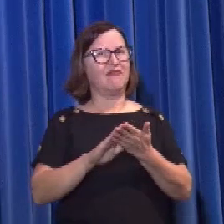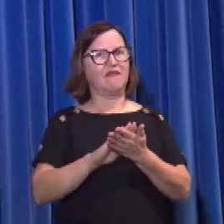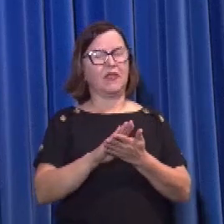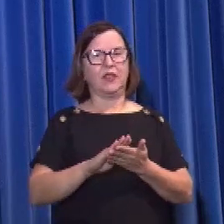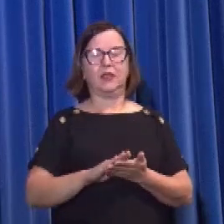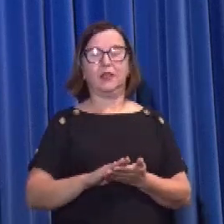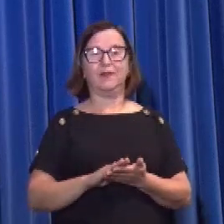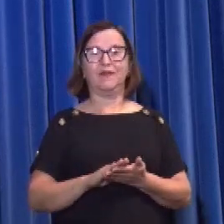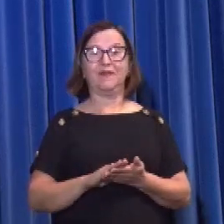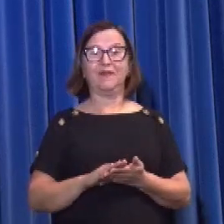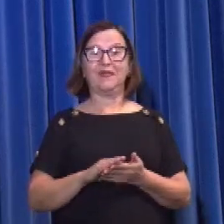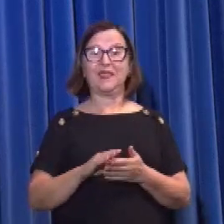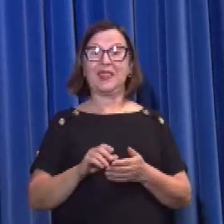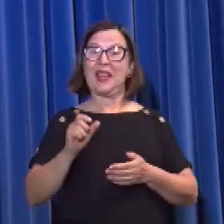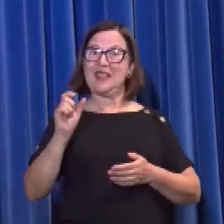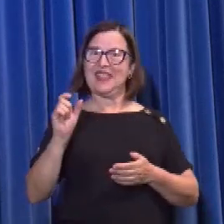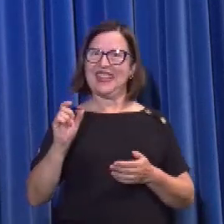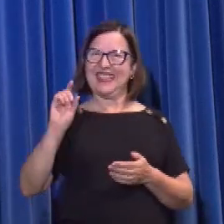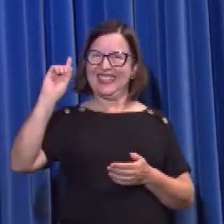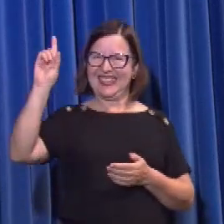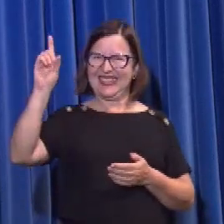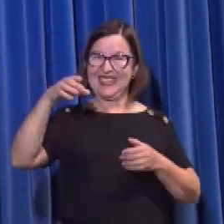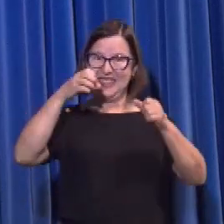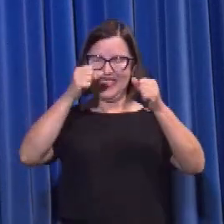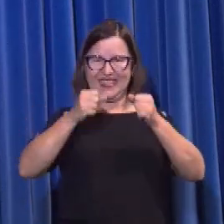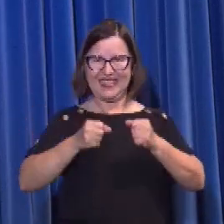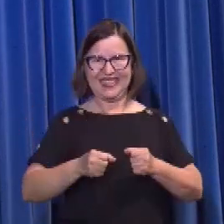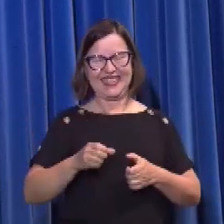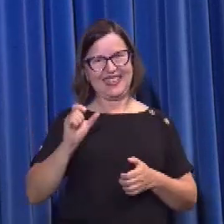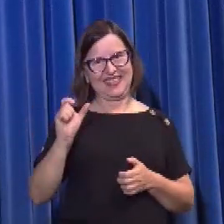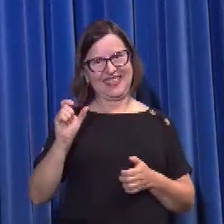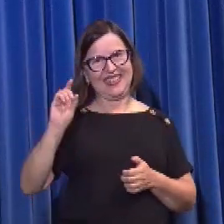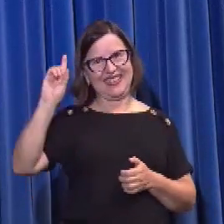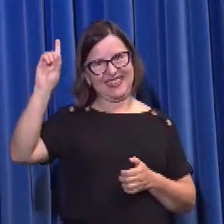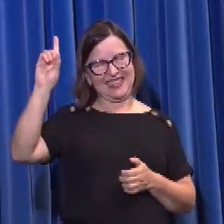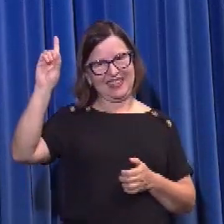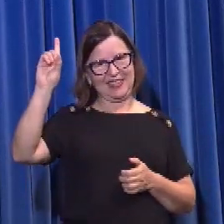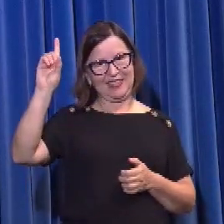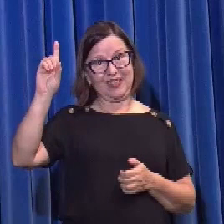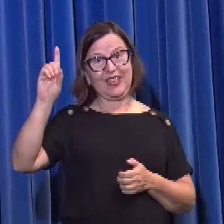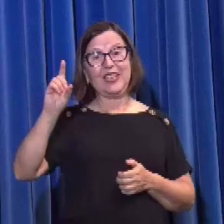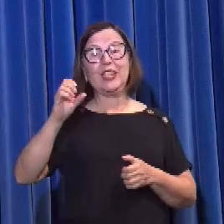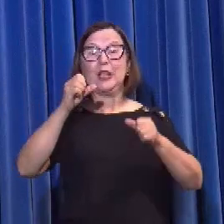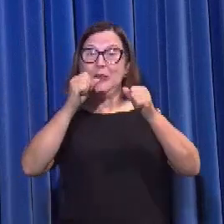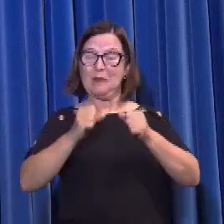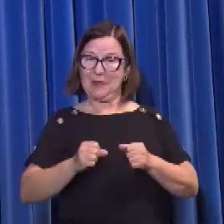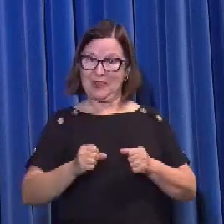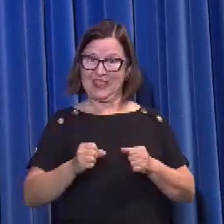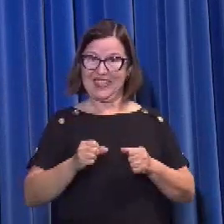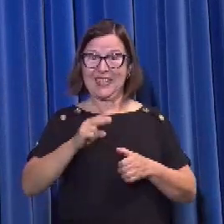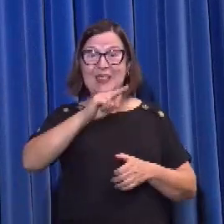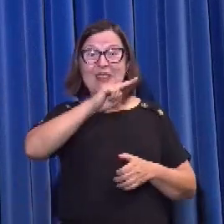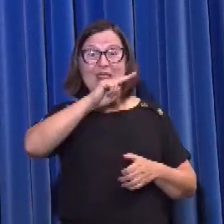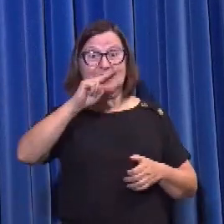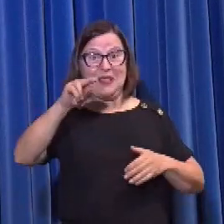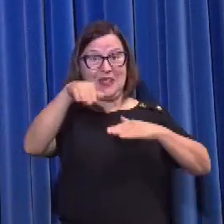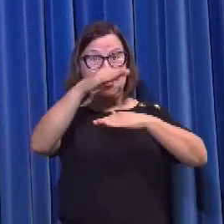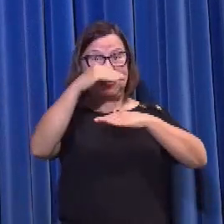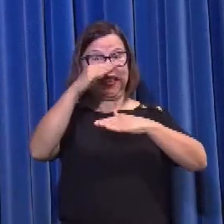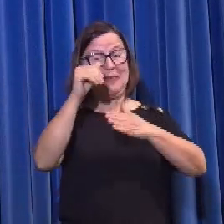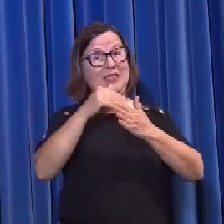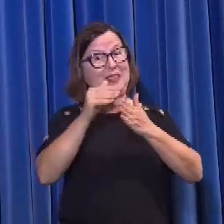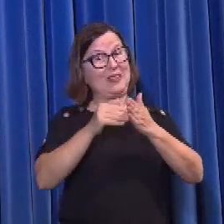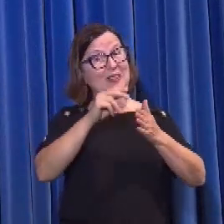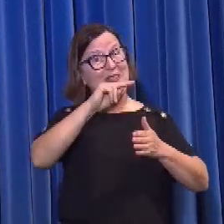E a palavra de Deus, o poder da palavra e o poder que há no nome que está acima de todo nome, que é o nome de Jesus